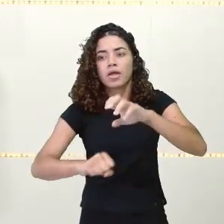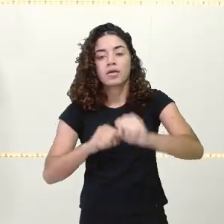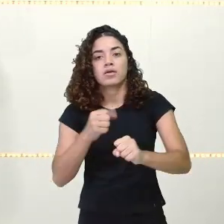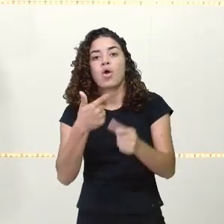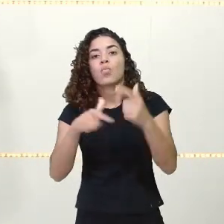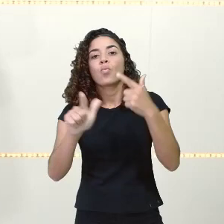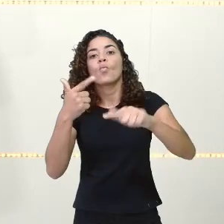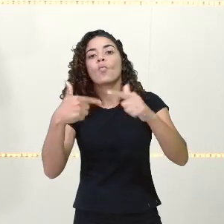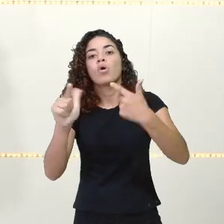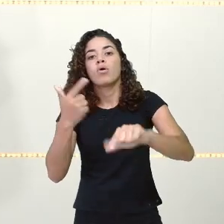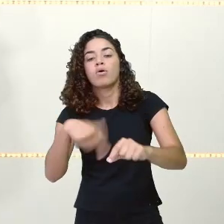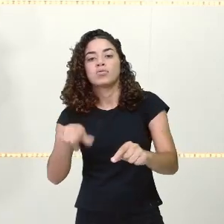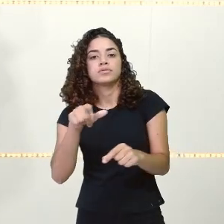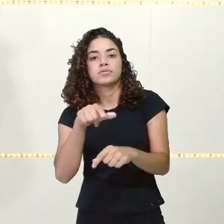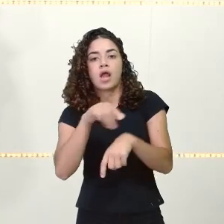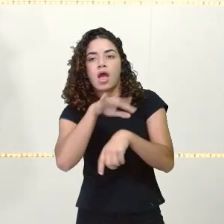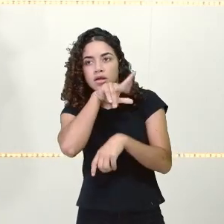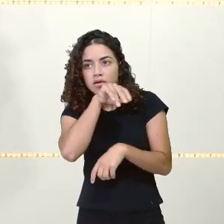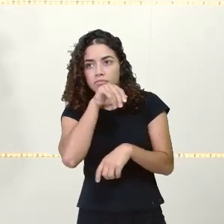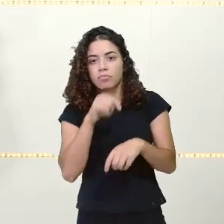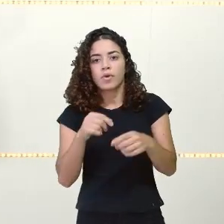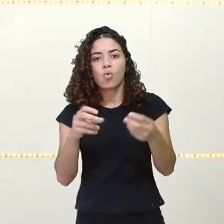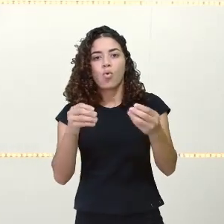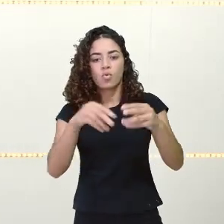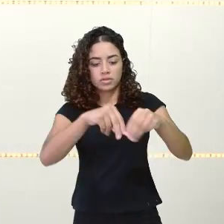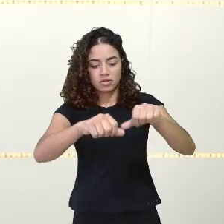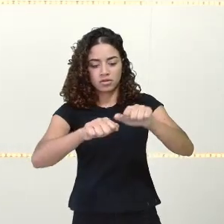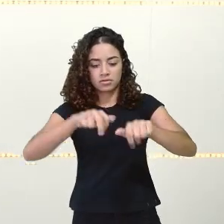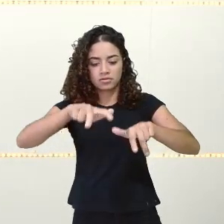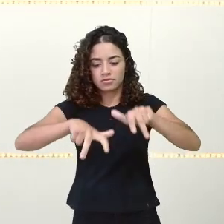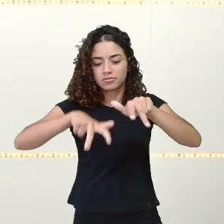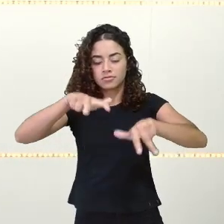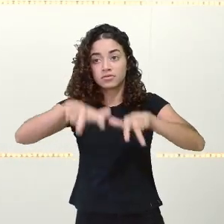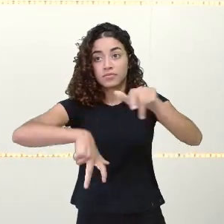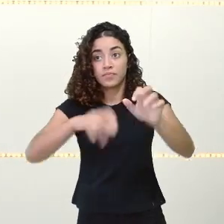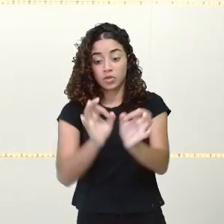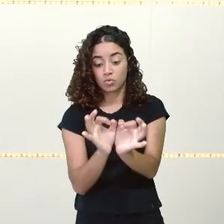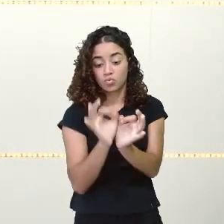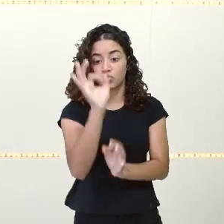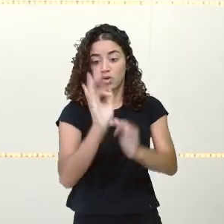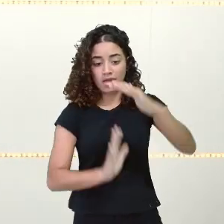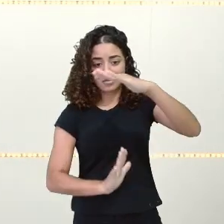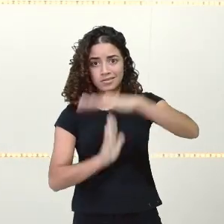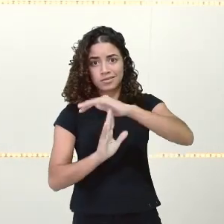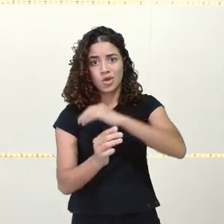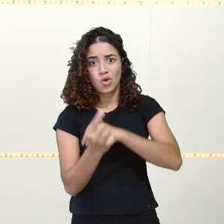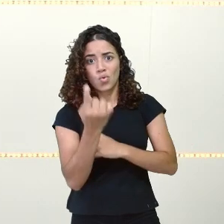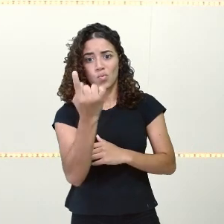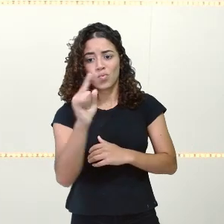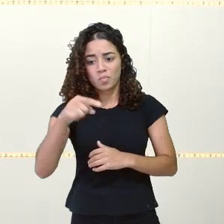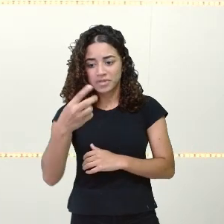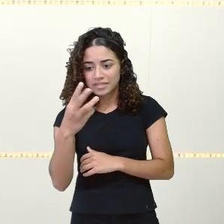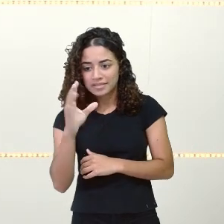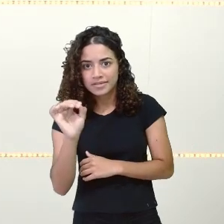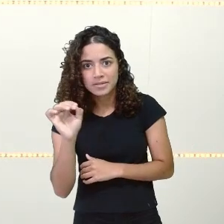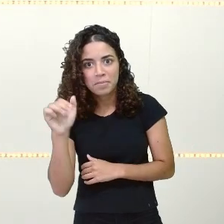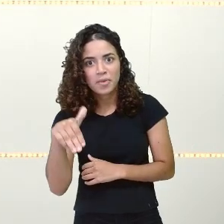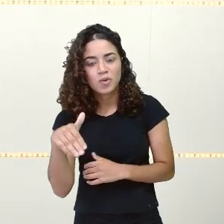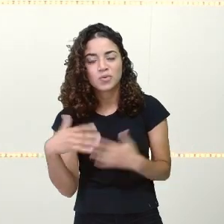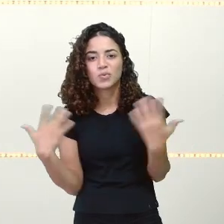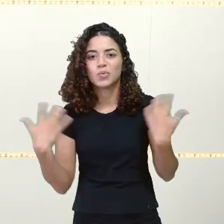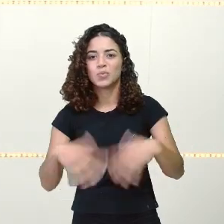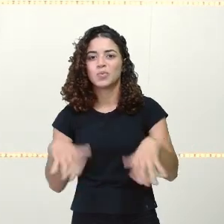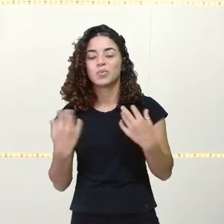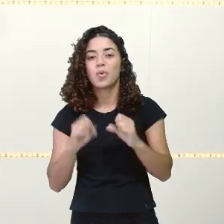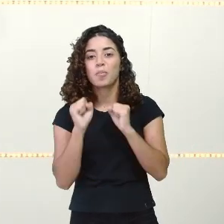no solo, como a gente está vendo aí. A altura dele pode chegar a 1,30 m. Você já imaginou? Ele pode